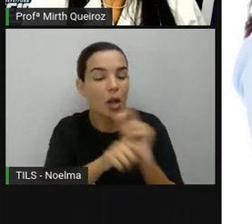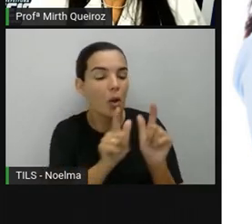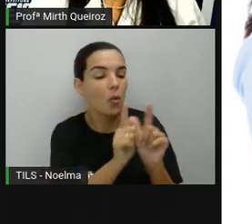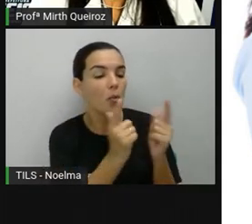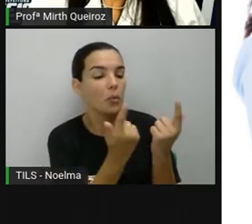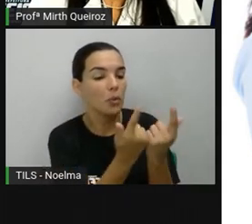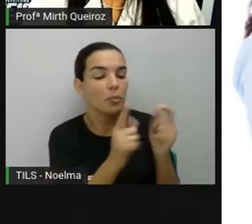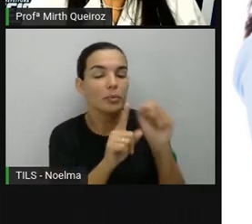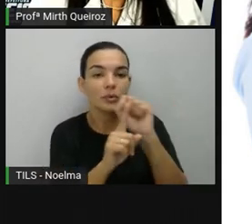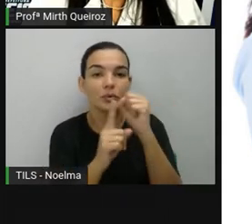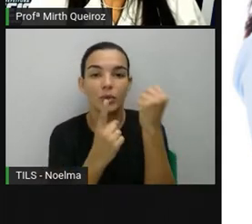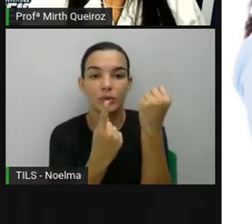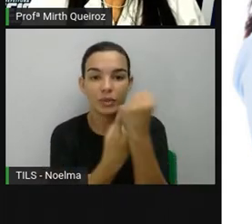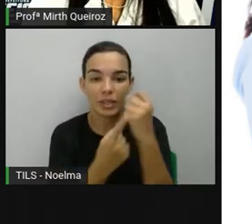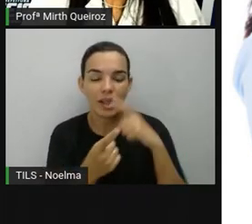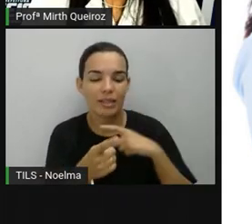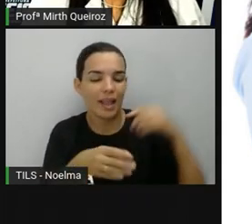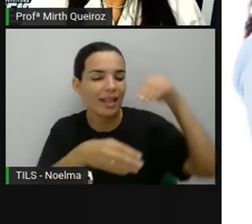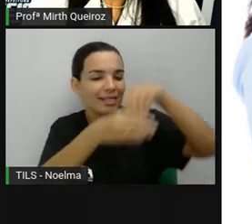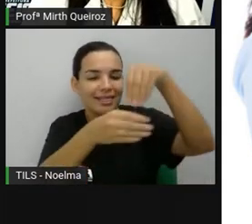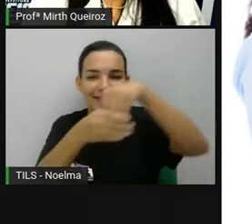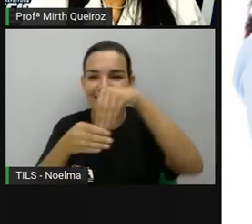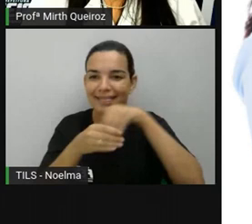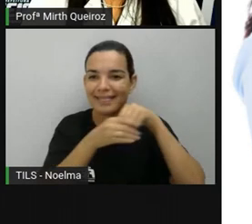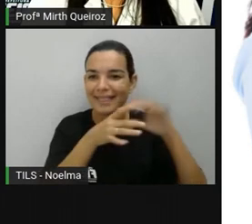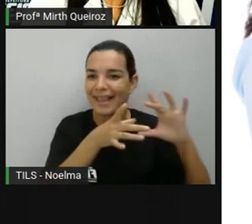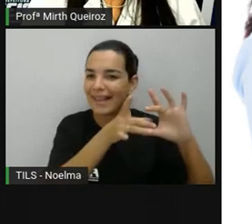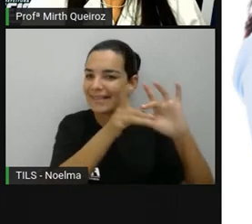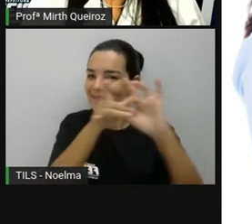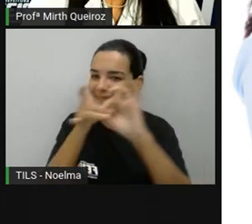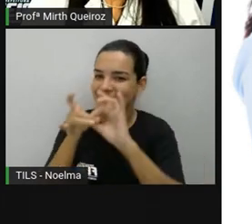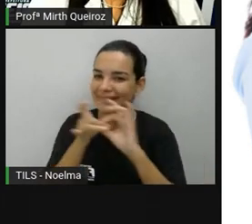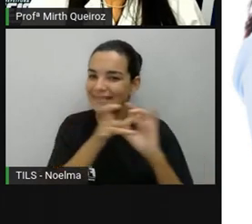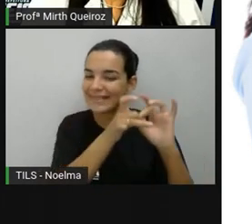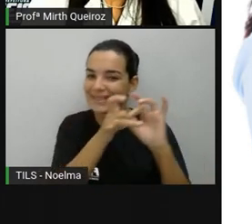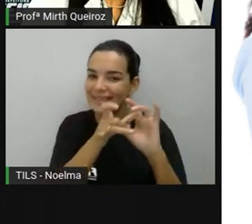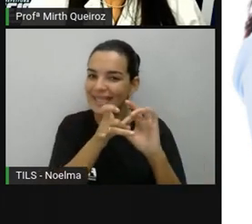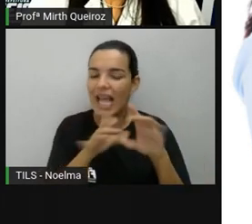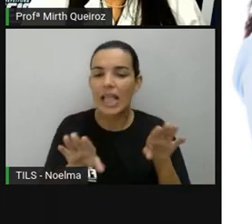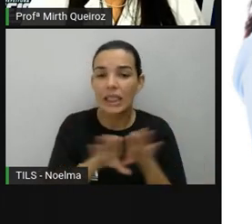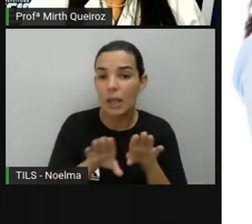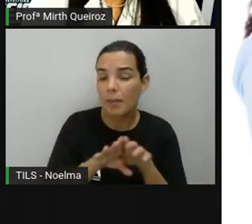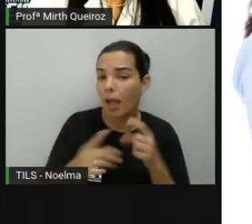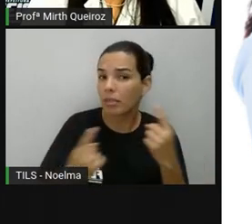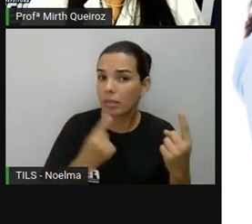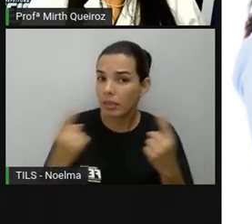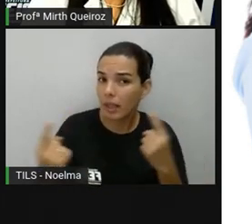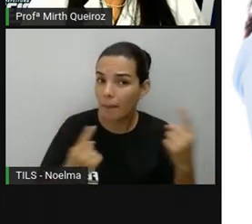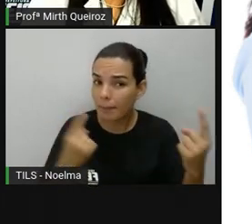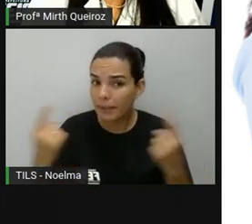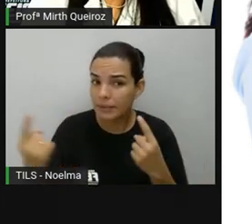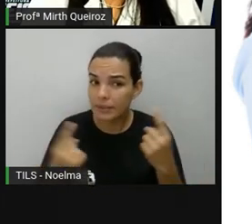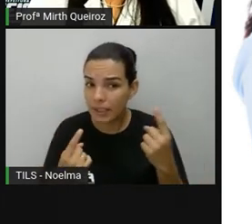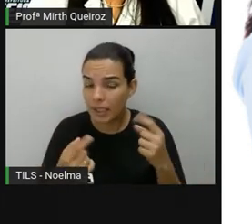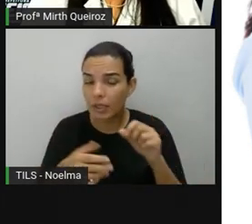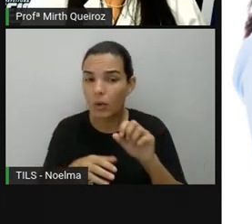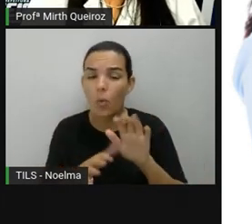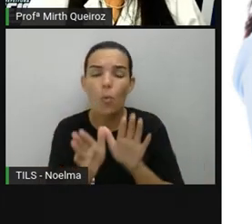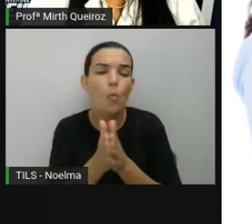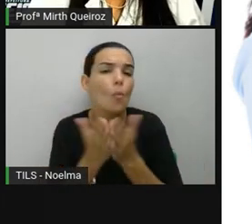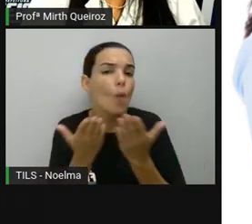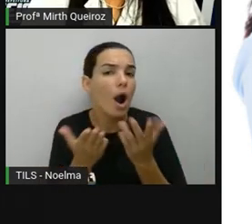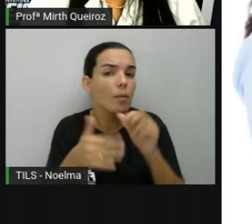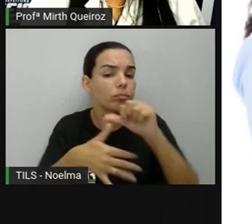grupos sociais e suas interações. E a depender do tipo de rede social, a